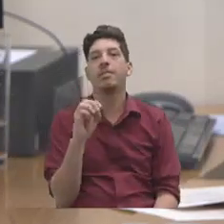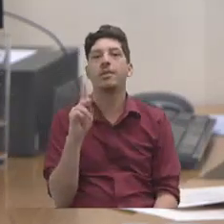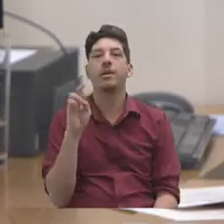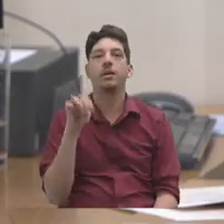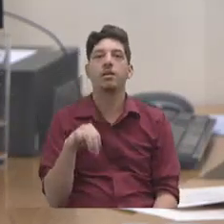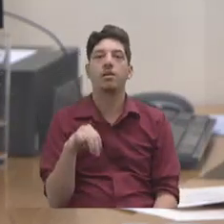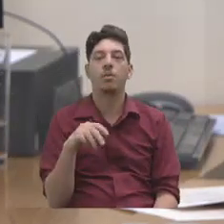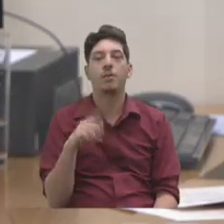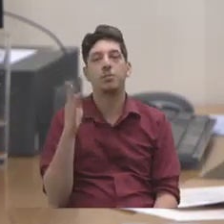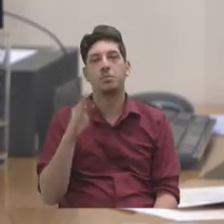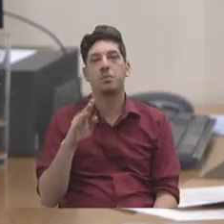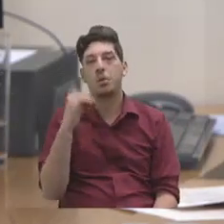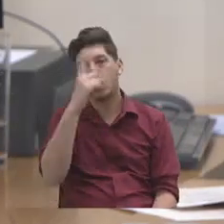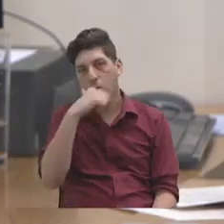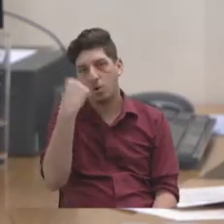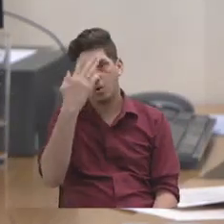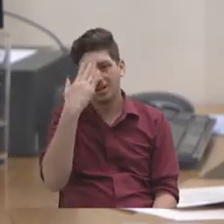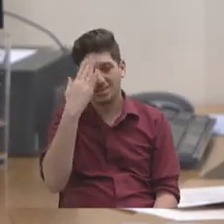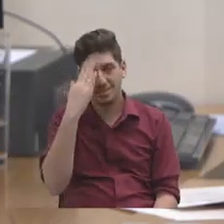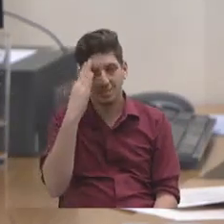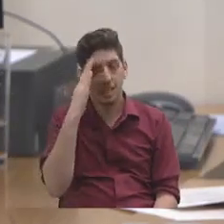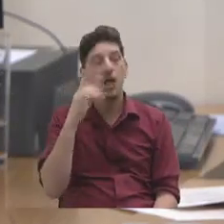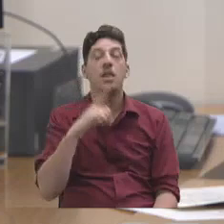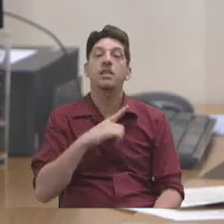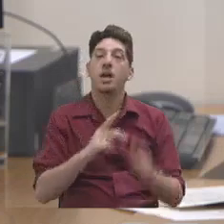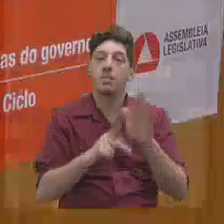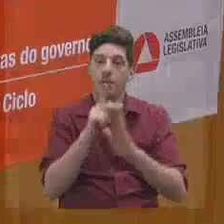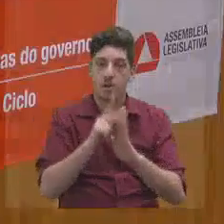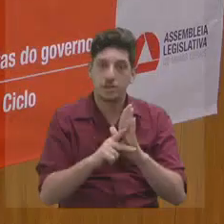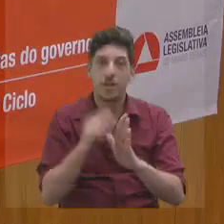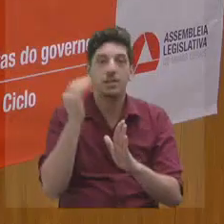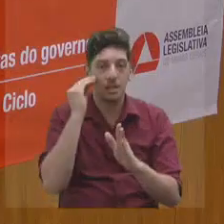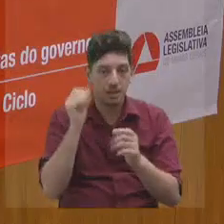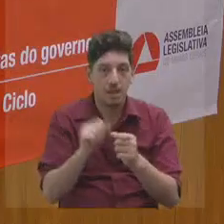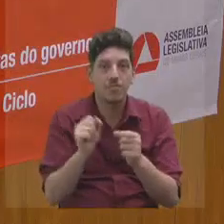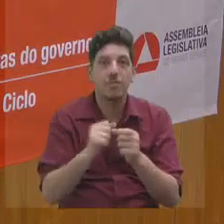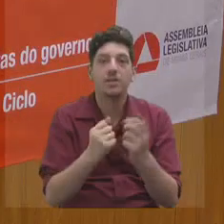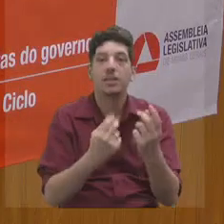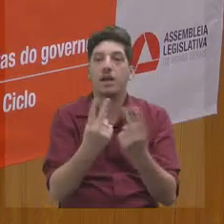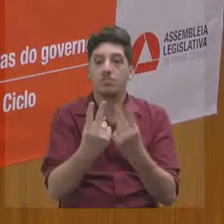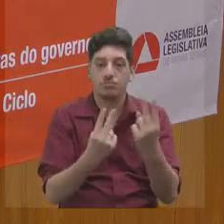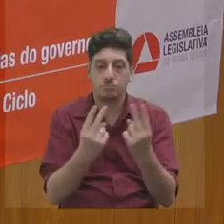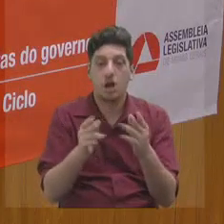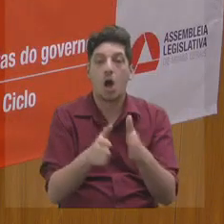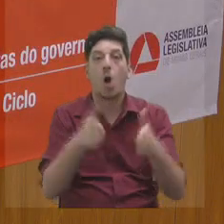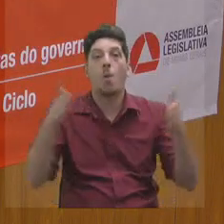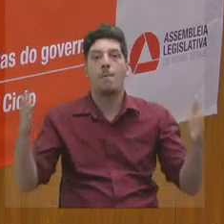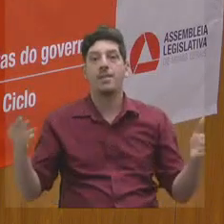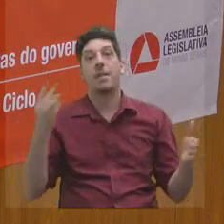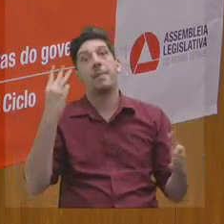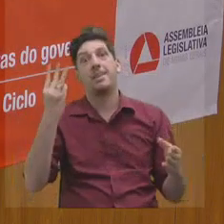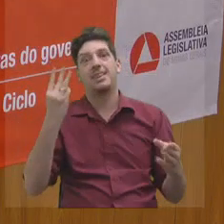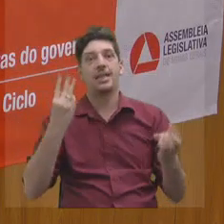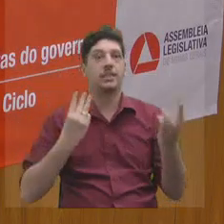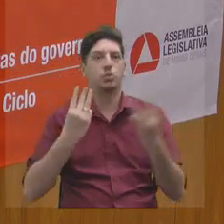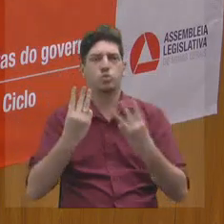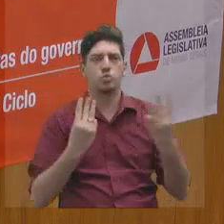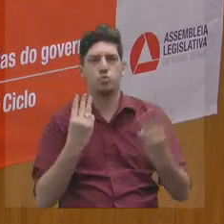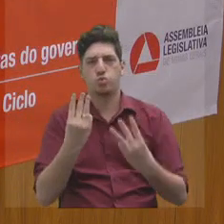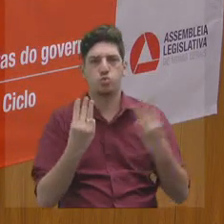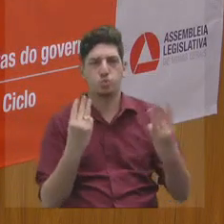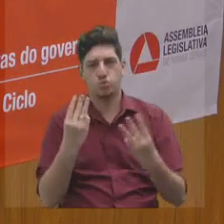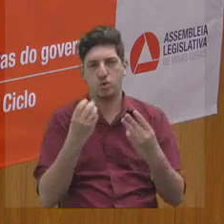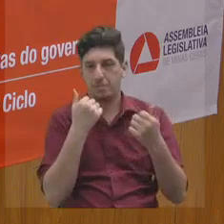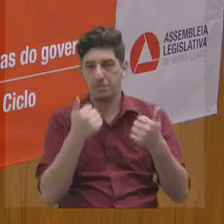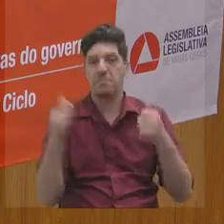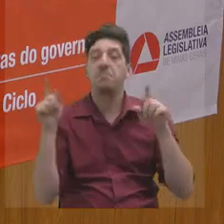realizado para estar fazendo a terceira faixa eu venho aqui endossar com o senhor mais uma vez esse pedido né Assim como em temos